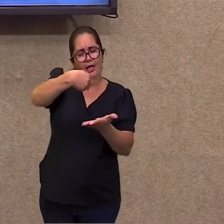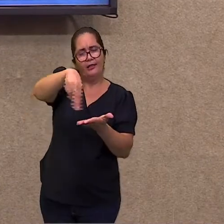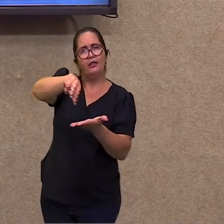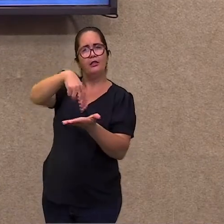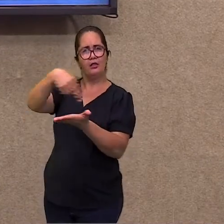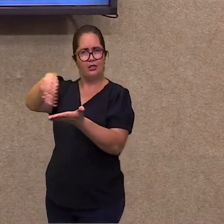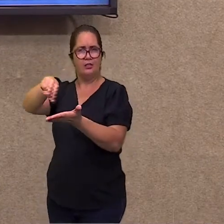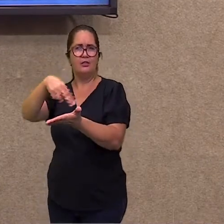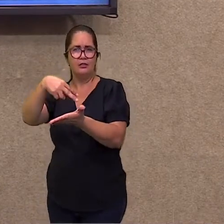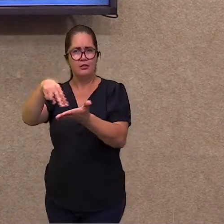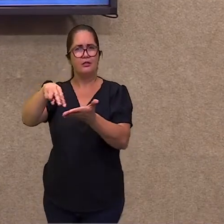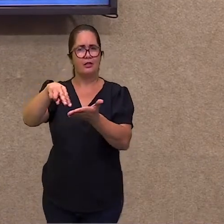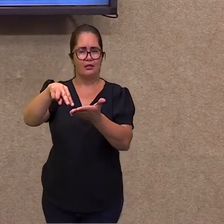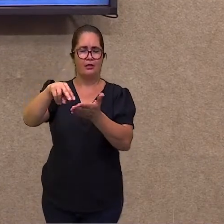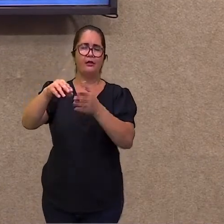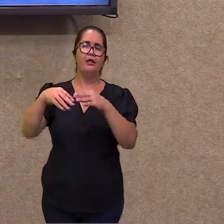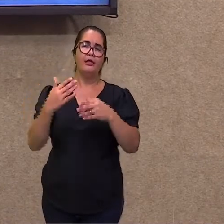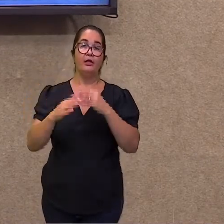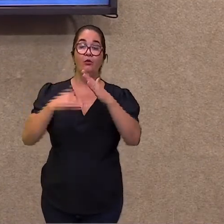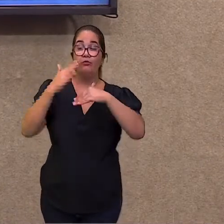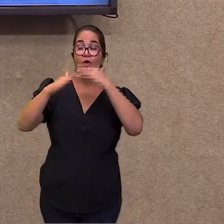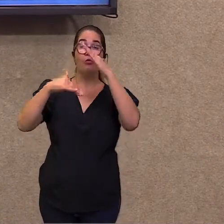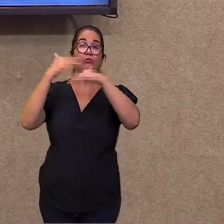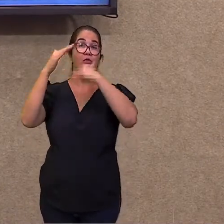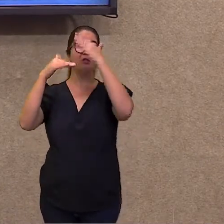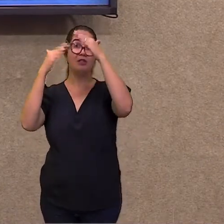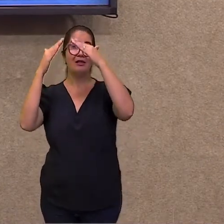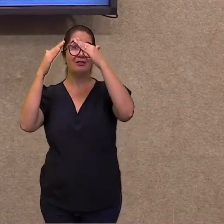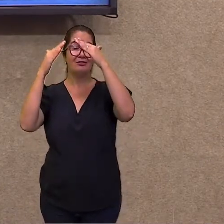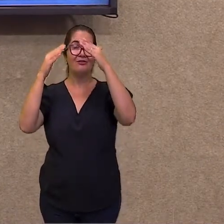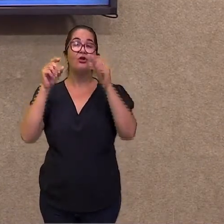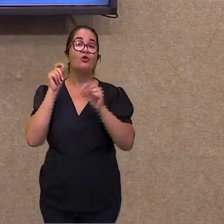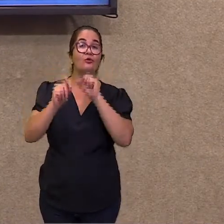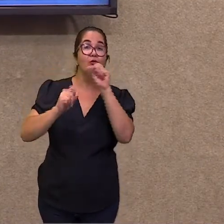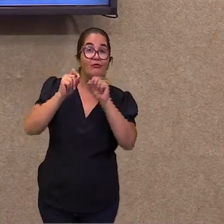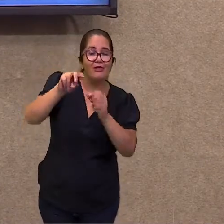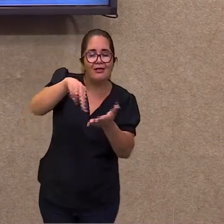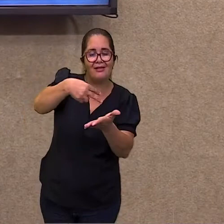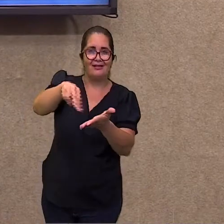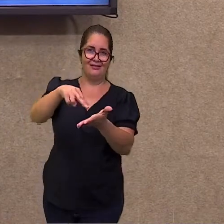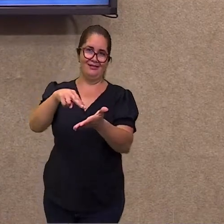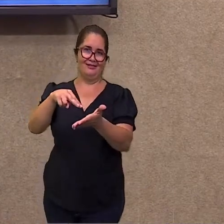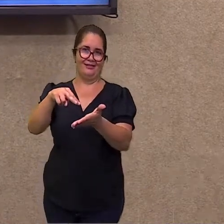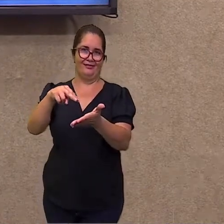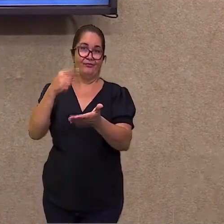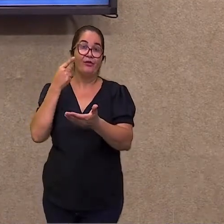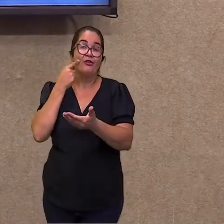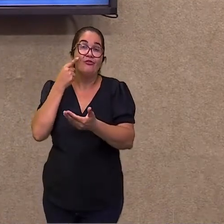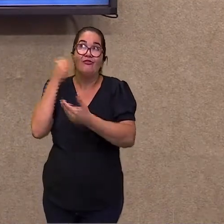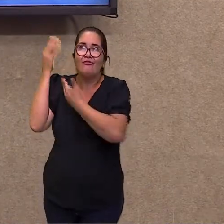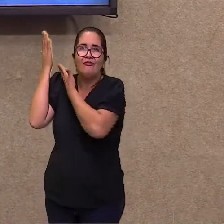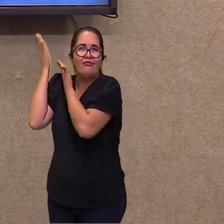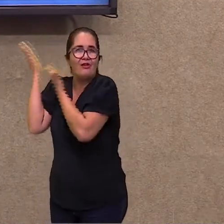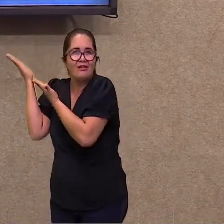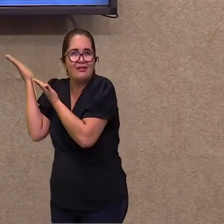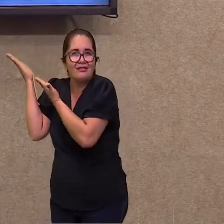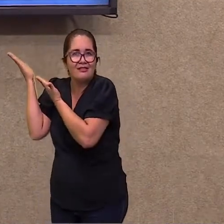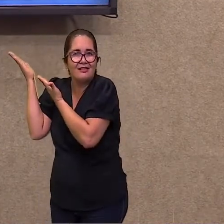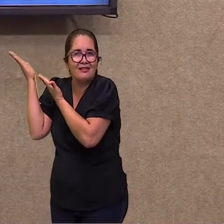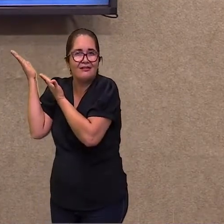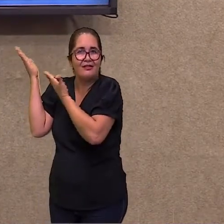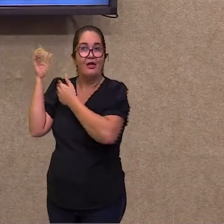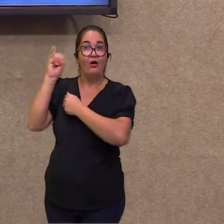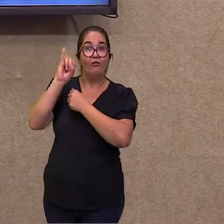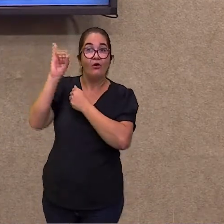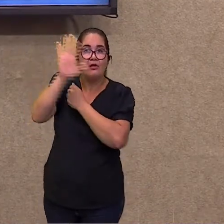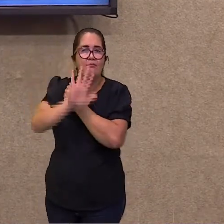corporal, começando ali o processo da história da dança. Olha, gente, a dança indígena, aqui tem umas